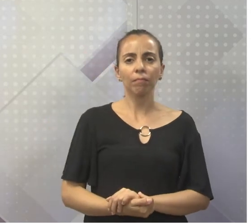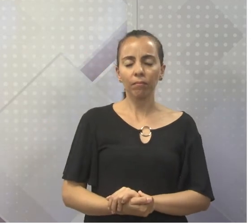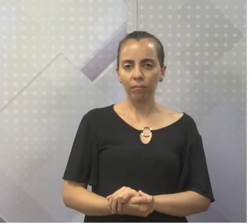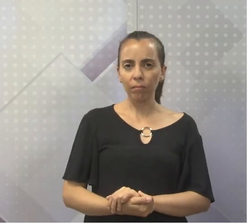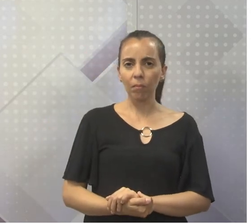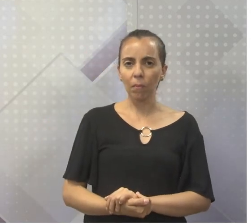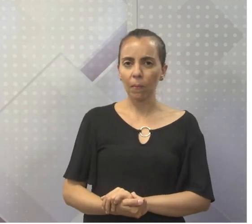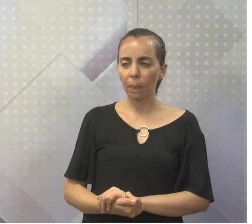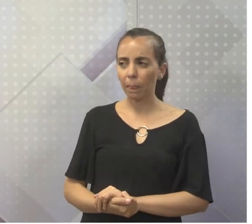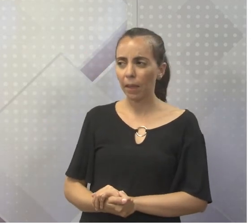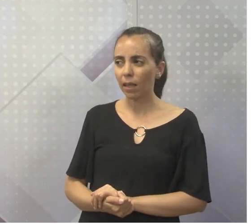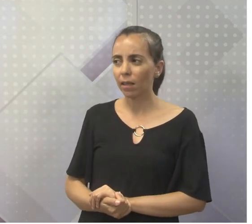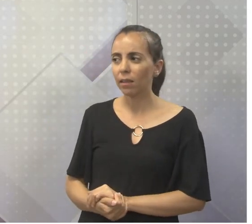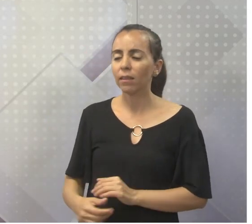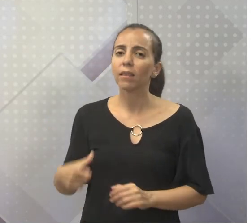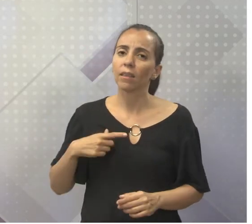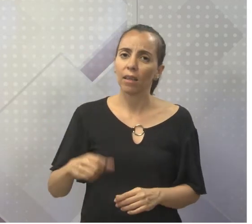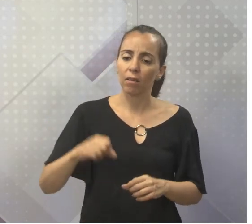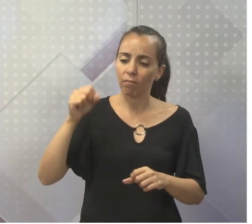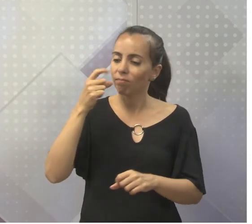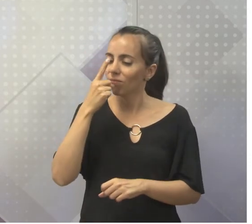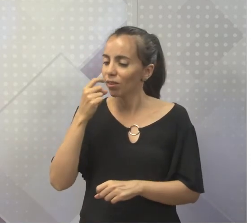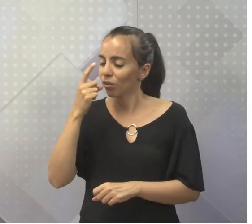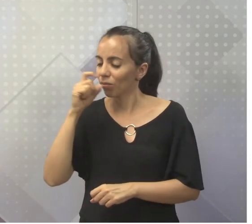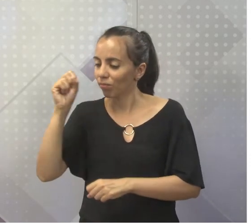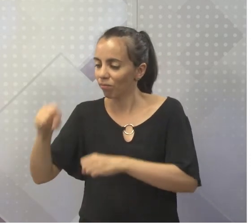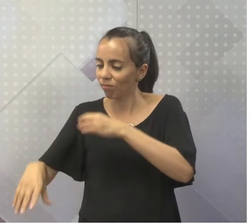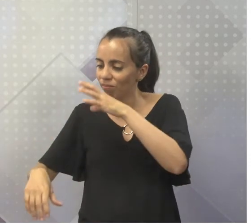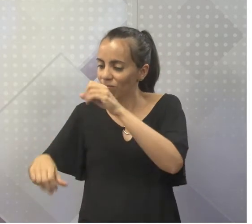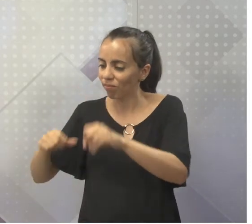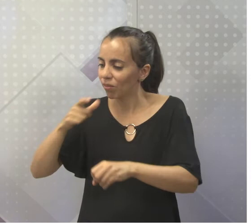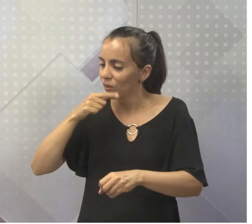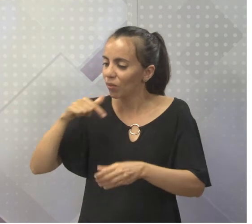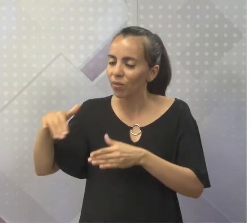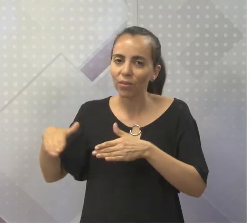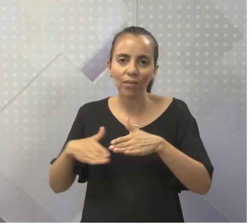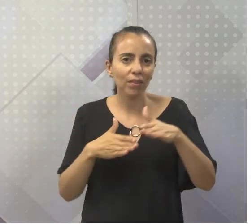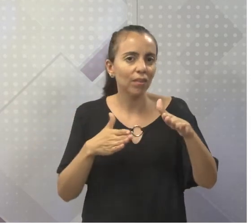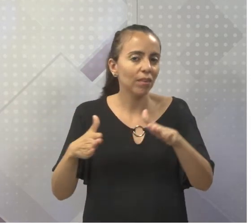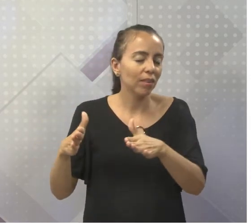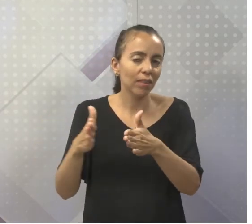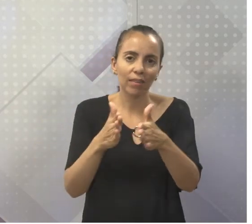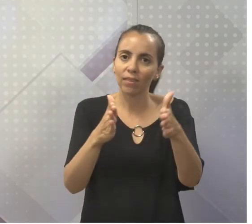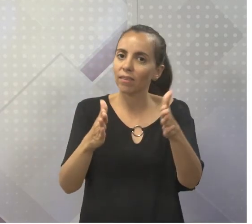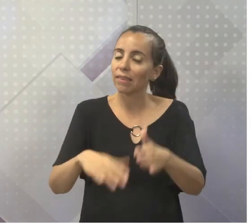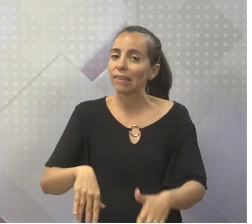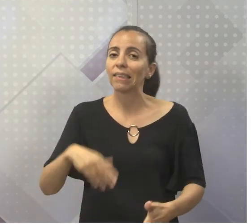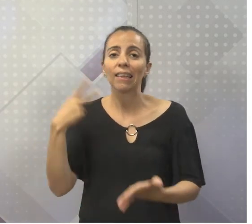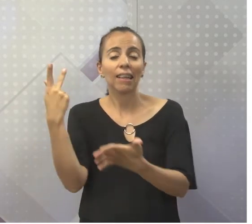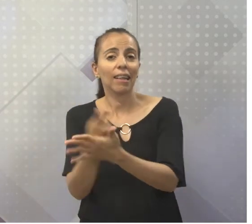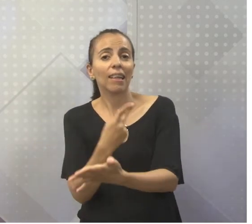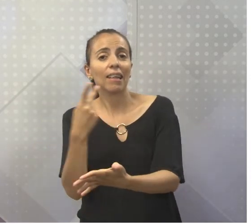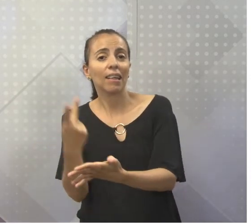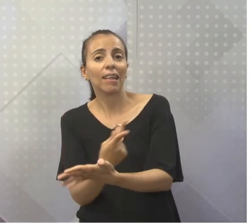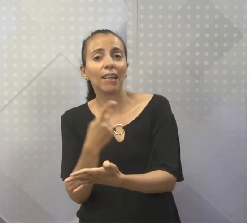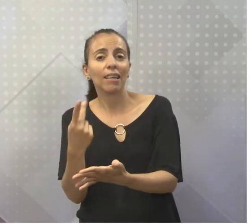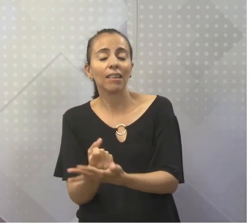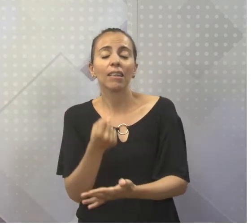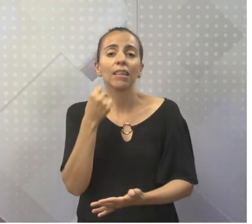aqui uma poluição de Rio E aí tem um tal do consumismo por isso que se gera lixo